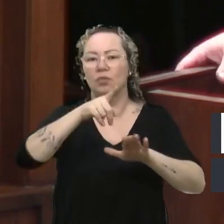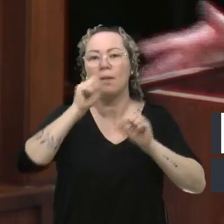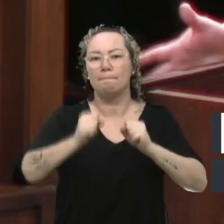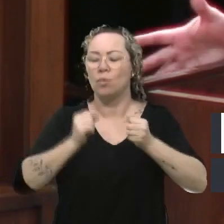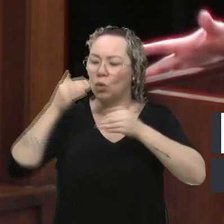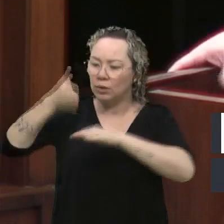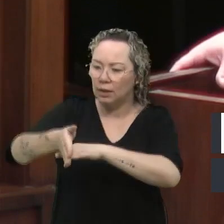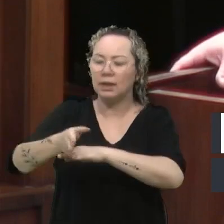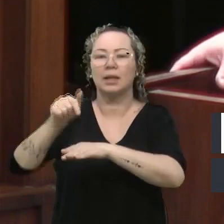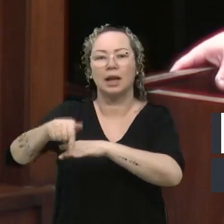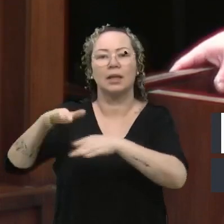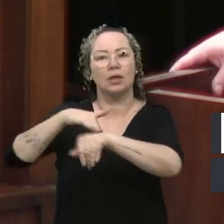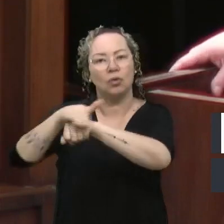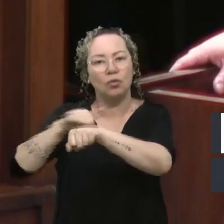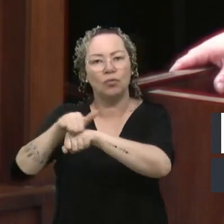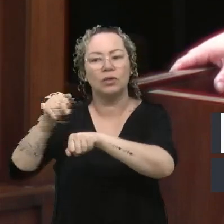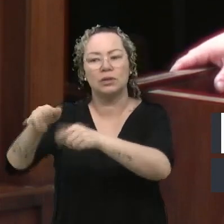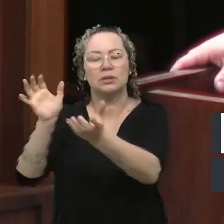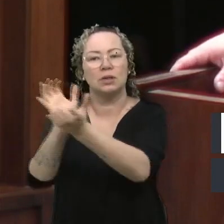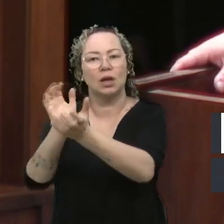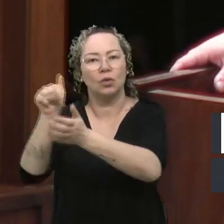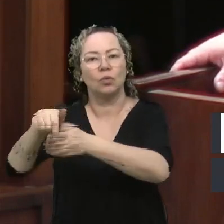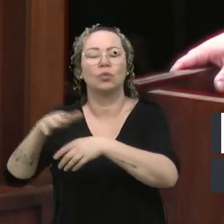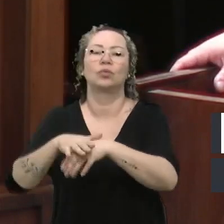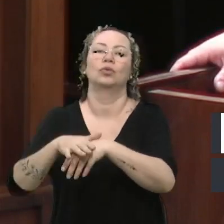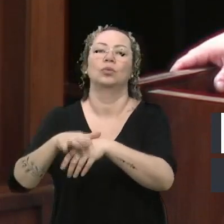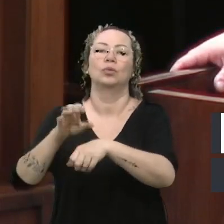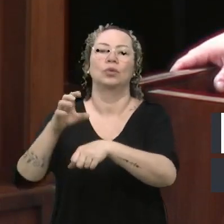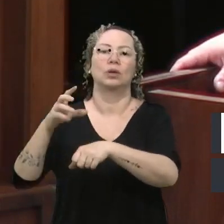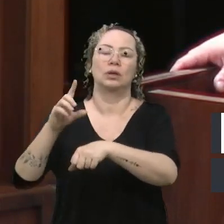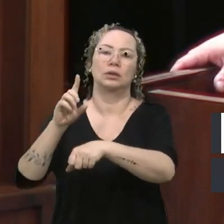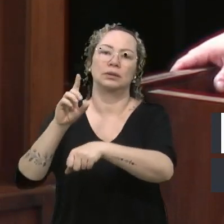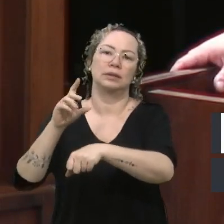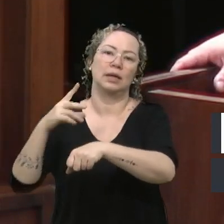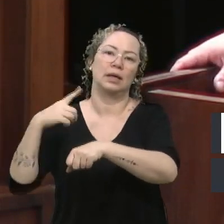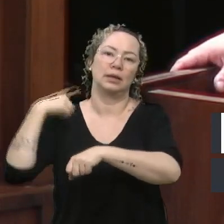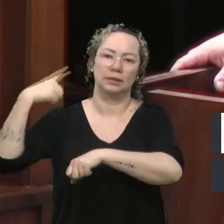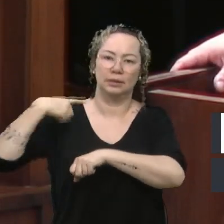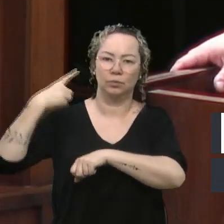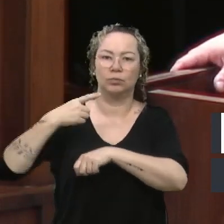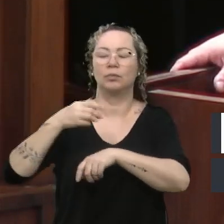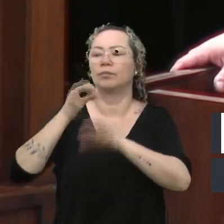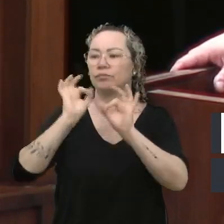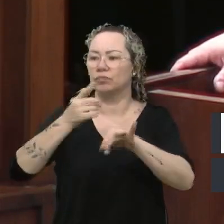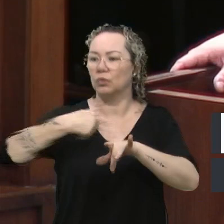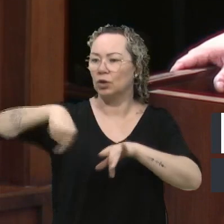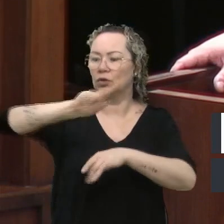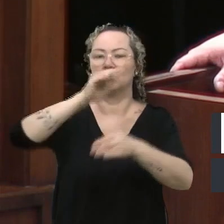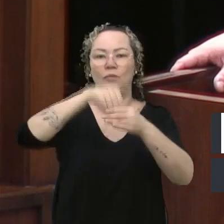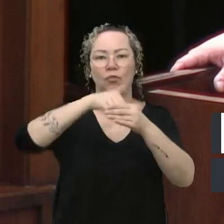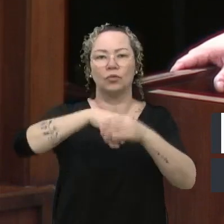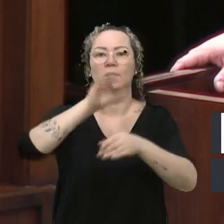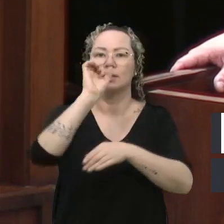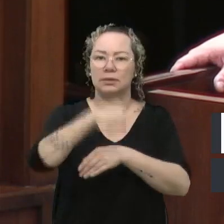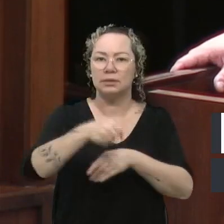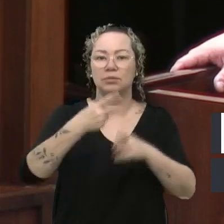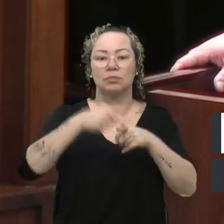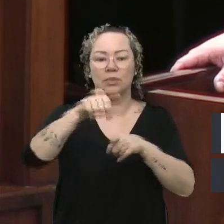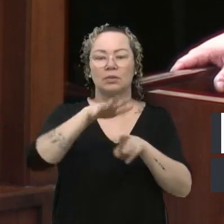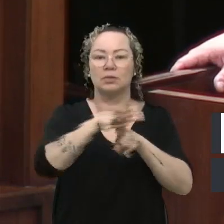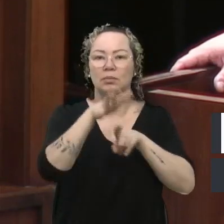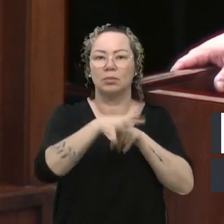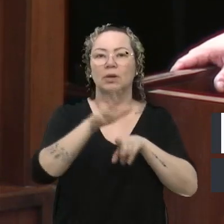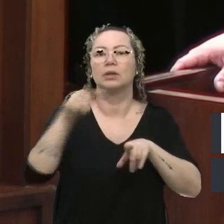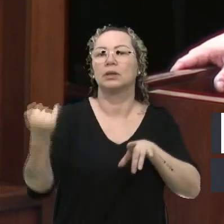E, obviamente, senhor presidente, votaremos favorável a esta demanda tão importante, não somente para essa